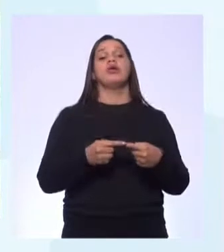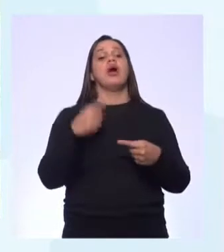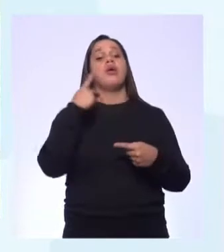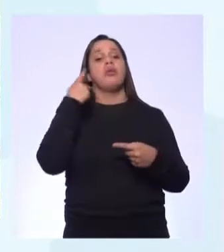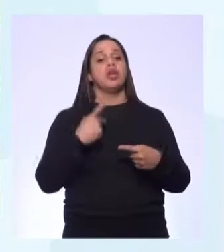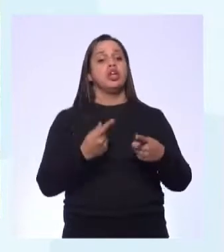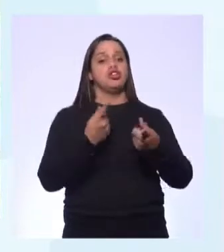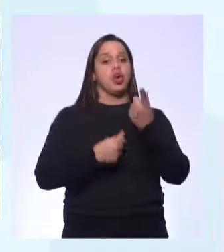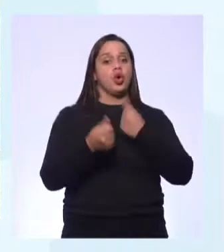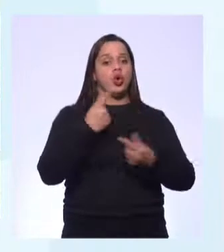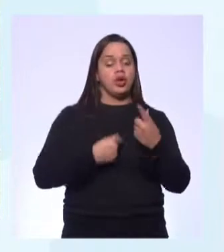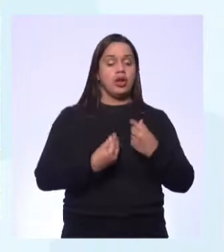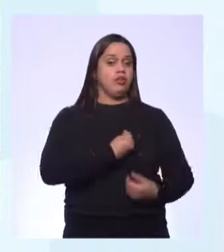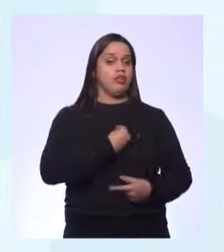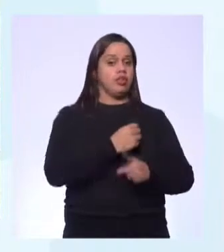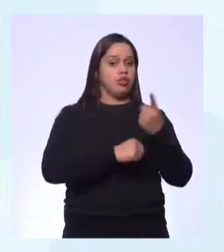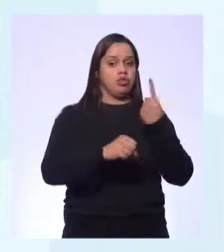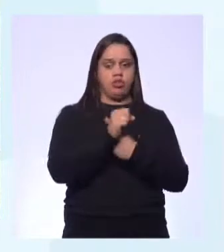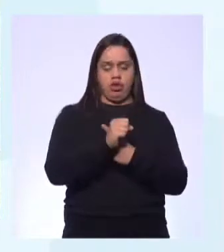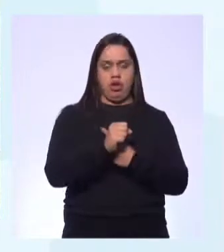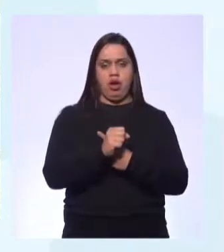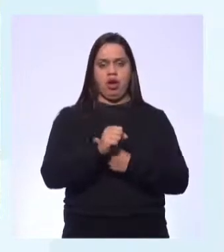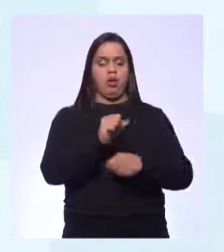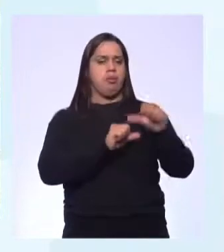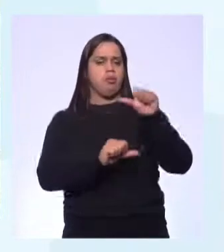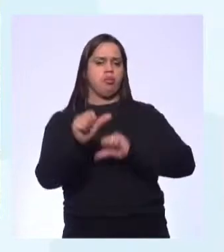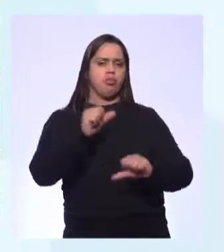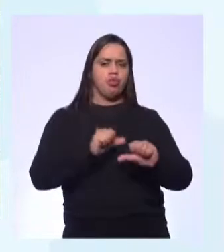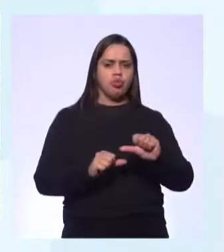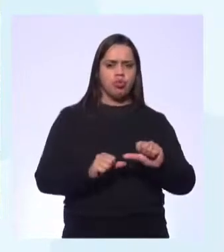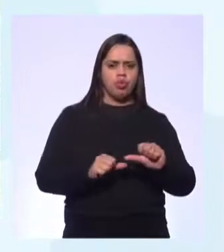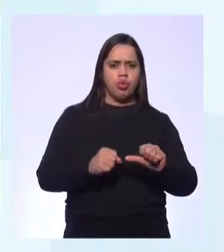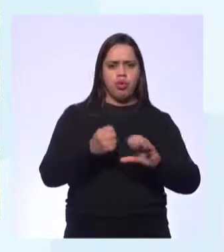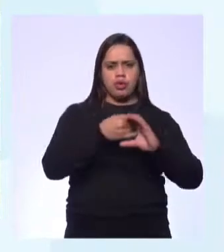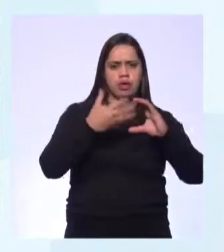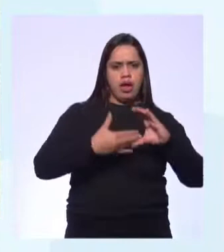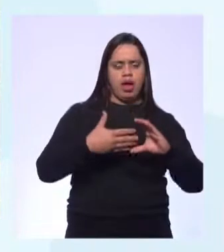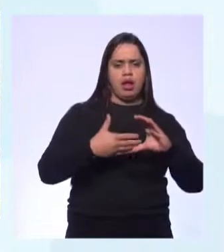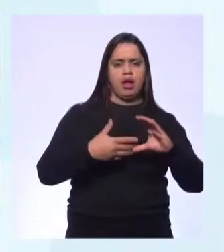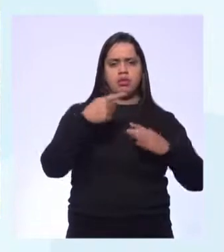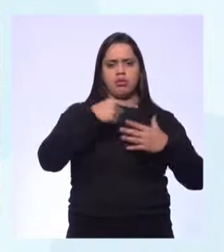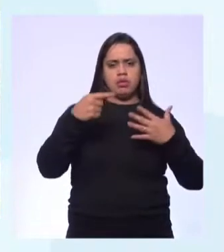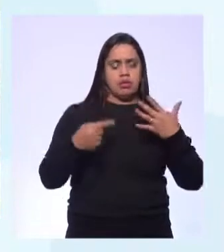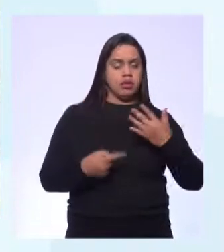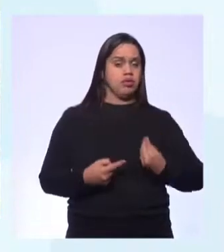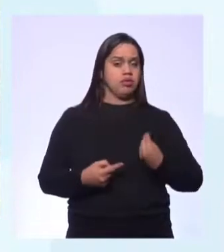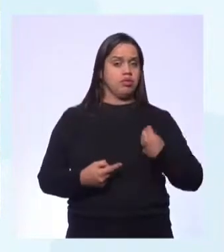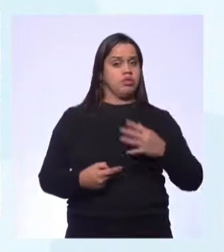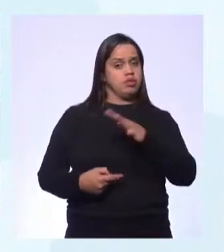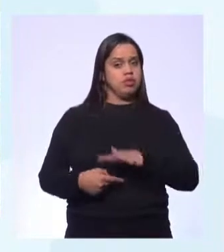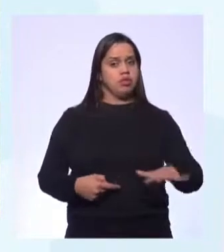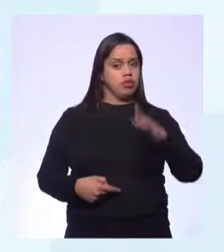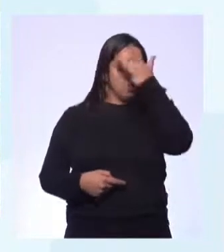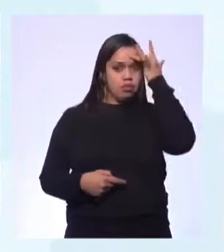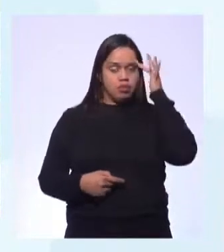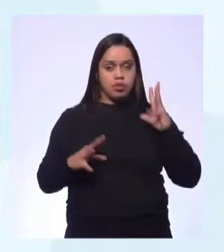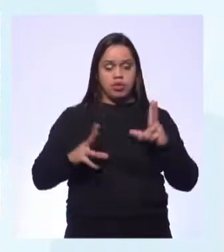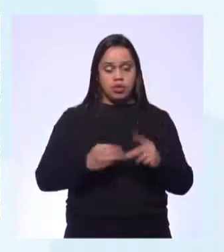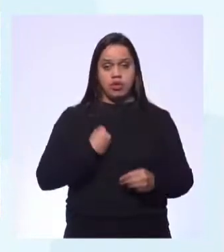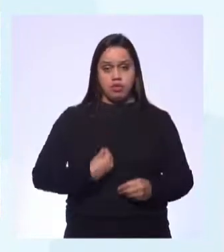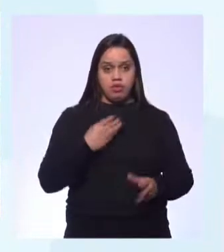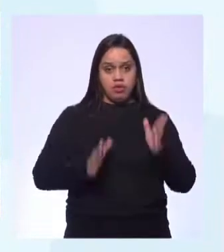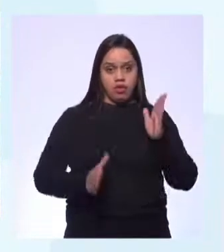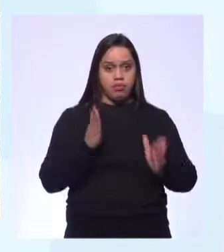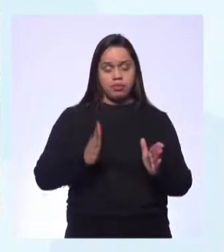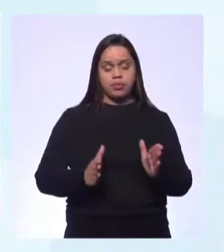e à vida social alteraram aspectos de todas as pessoas que viveram nesse período? E vou deixar